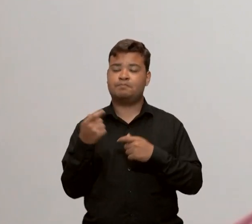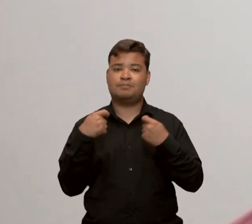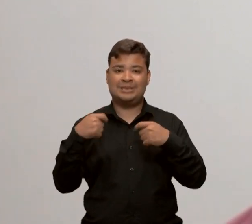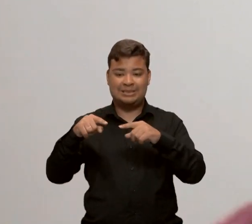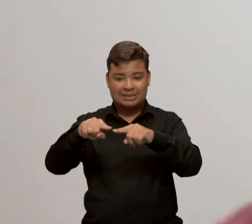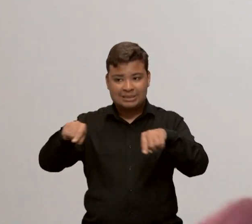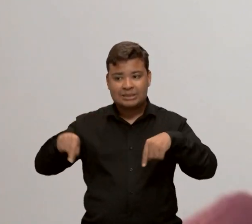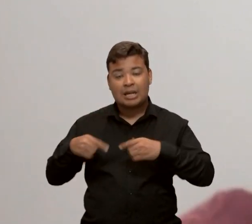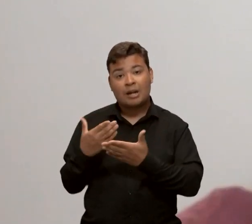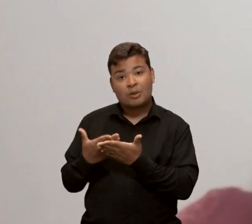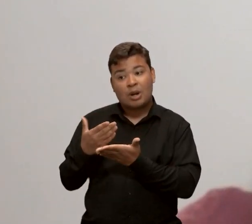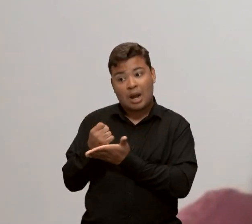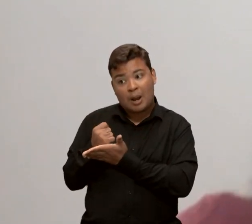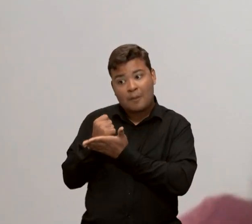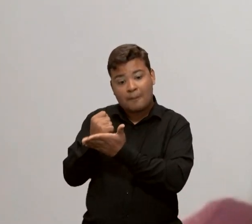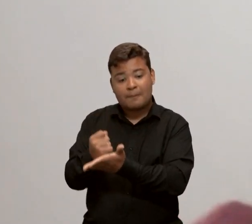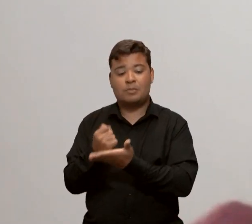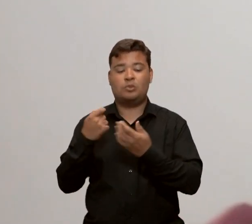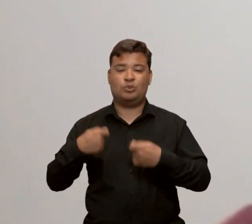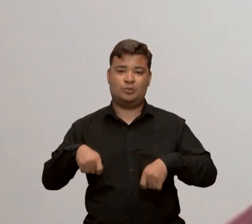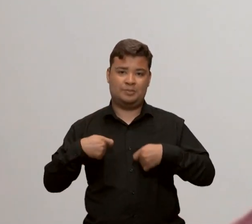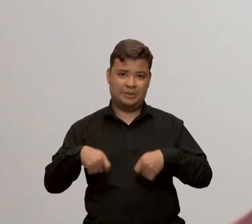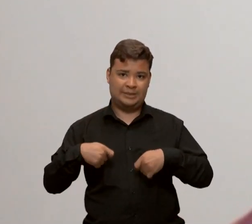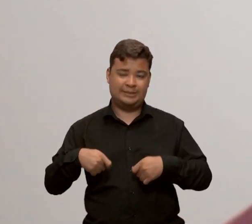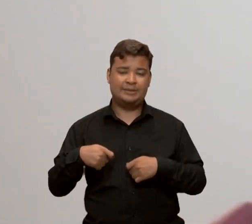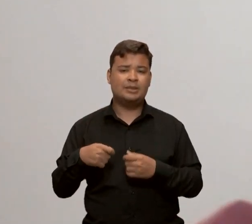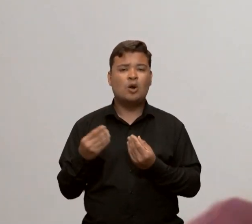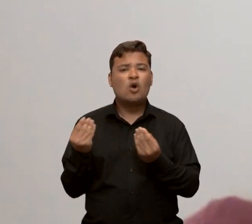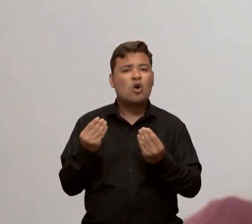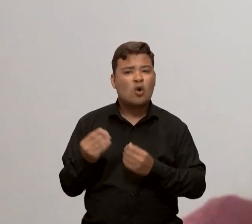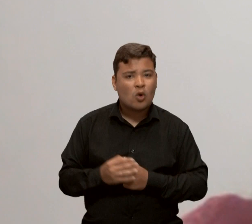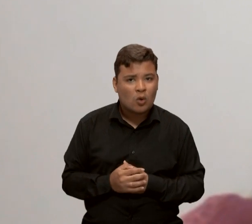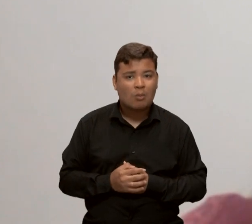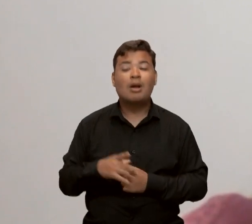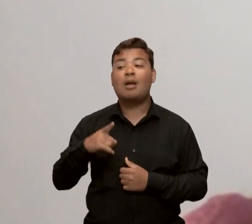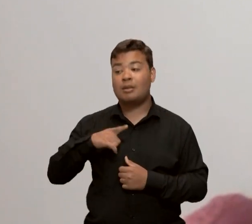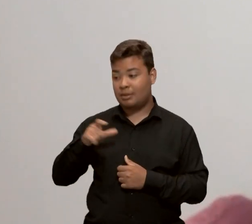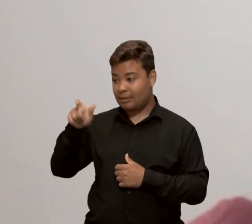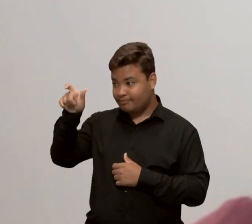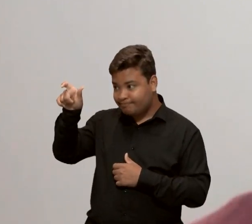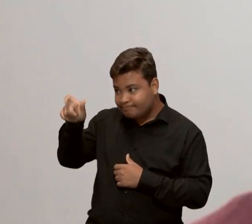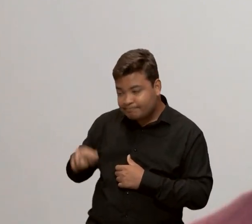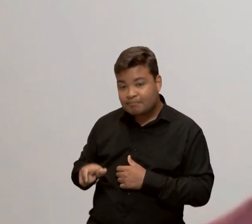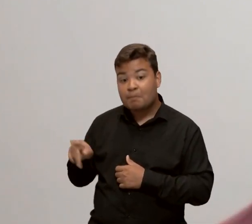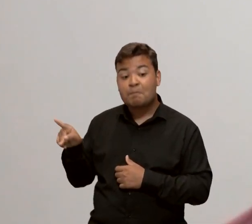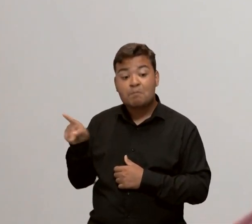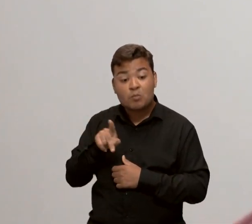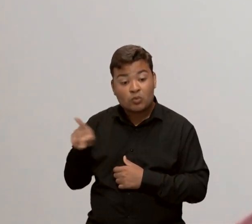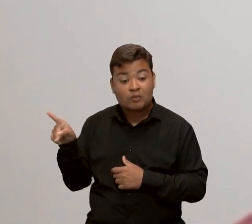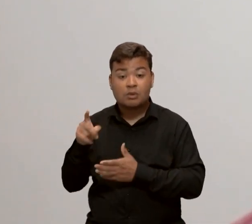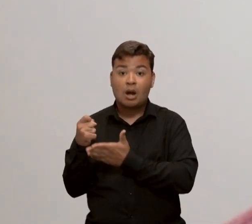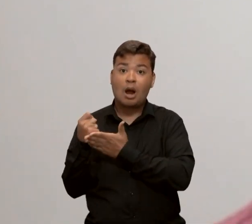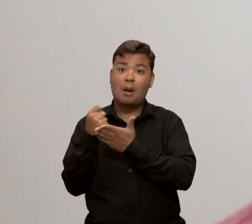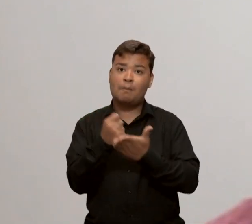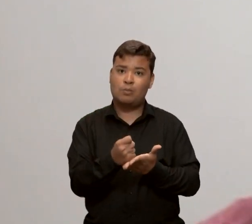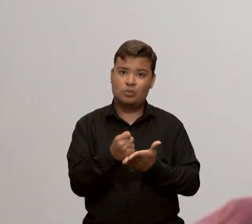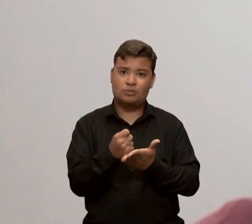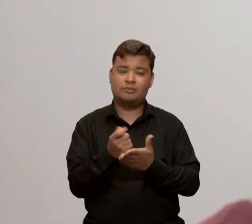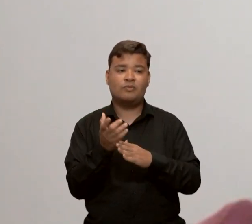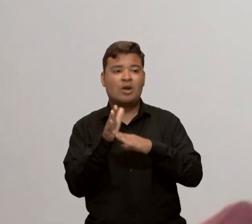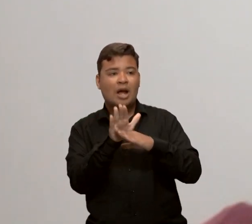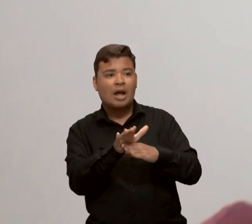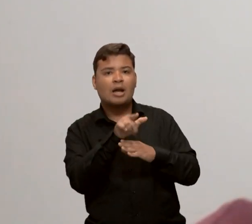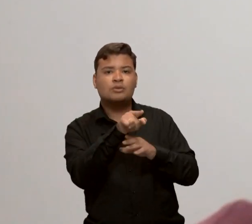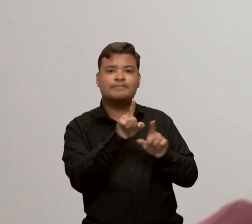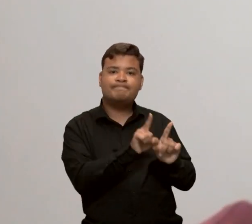E esse apoio vem com esse professor, né? Esse professor que vai auxiliar, né, a criança, por exemplo, a usar o